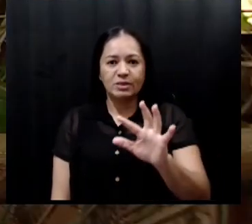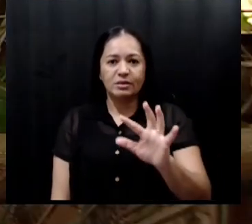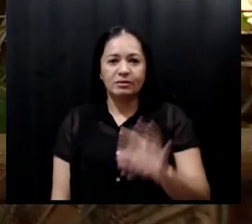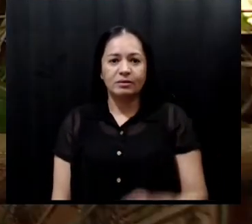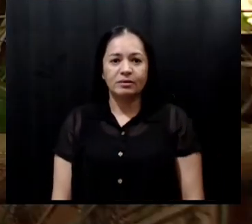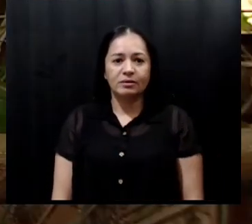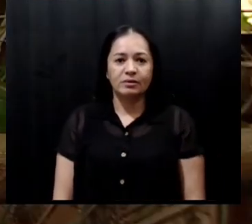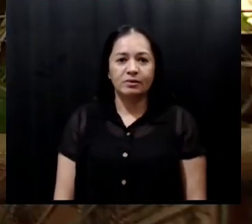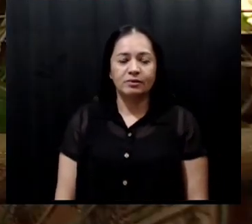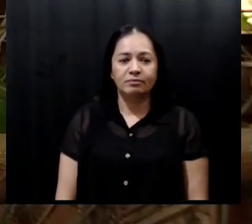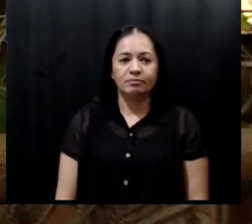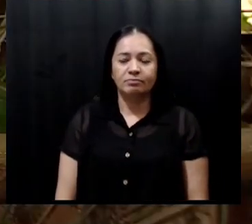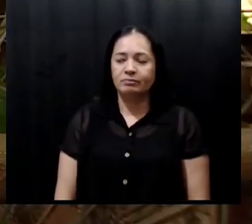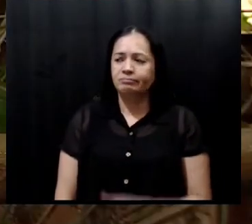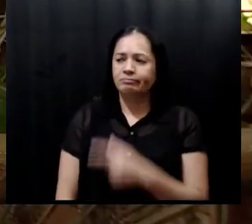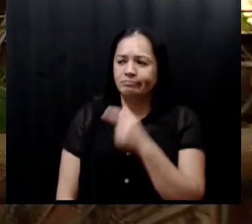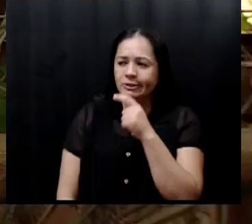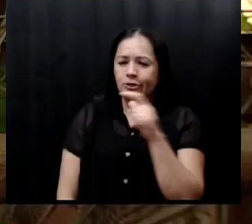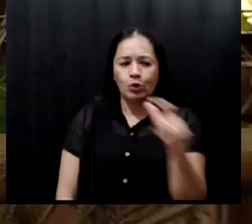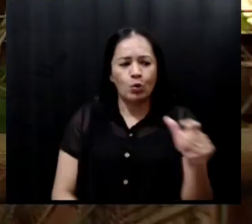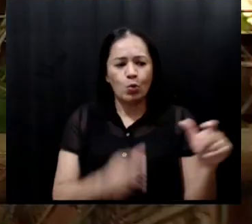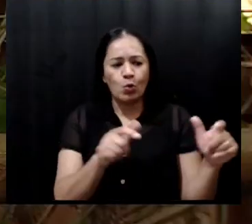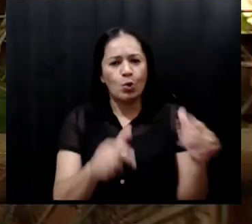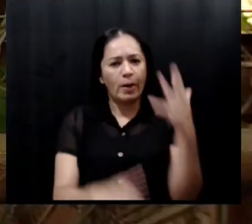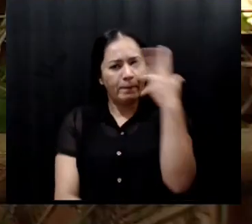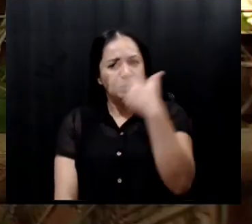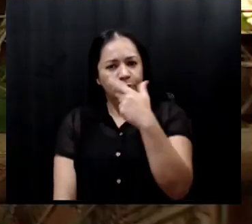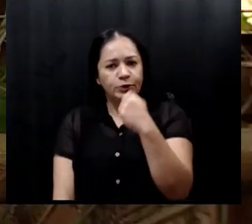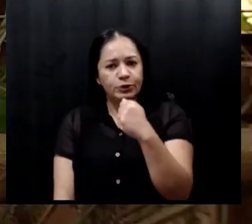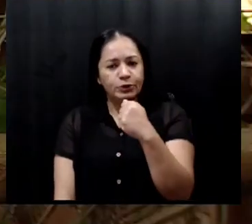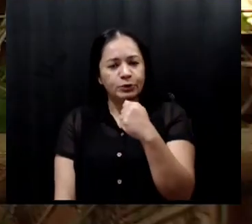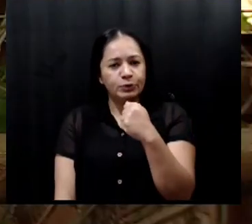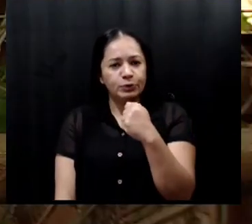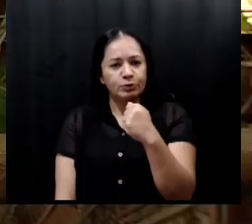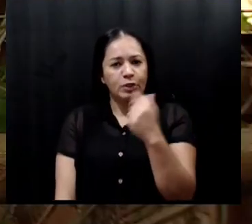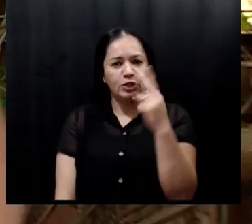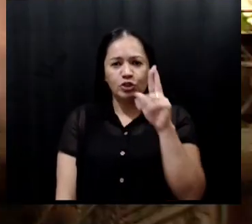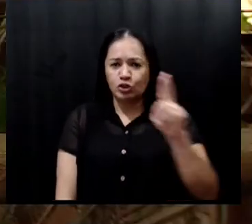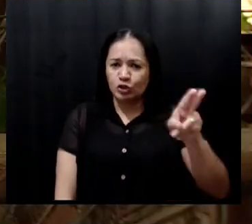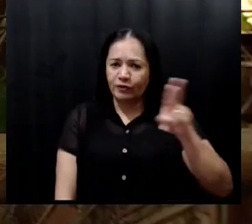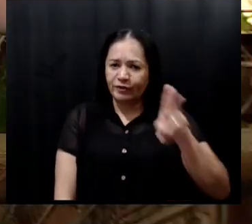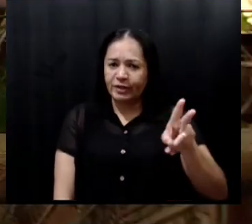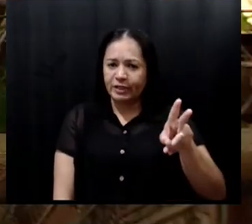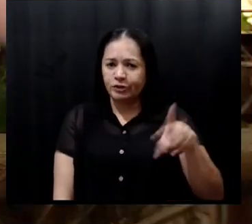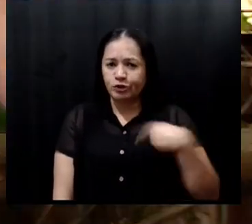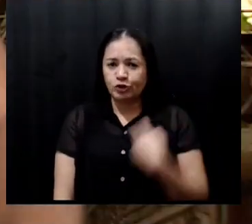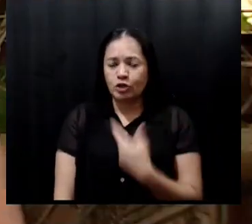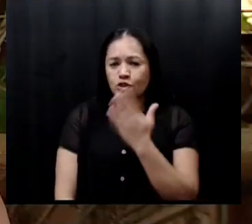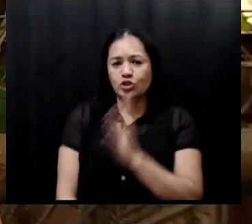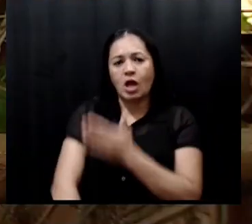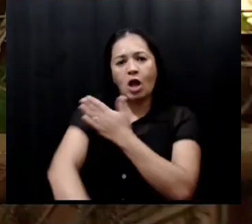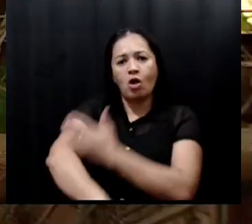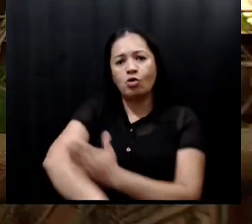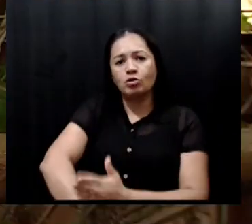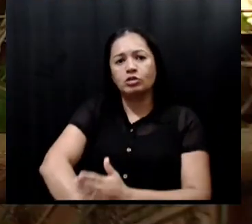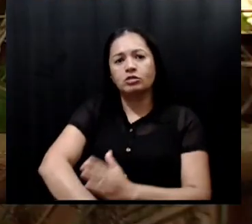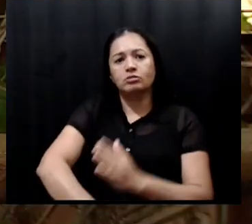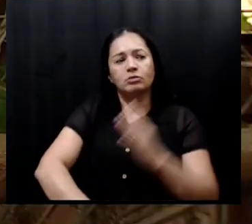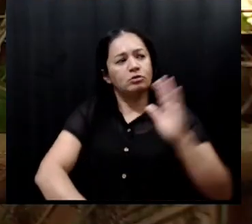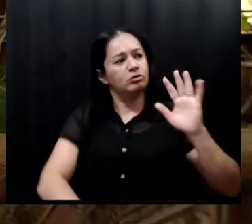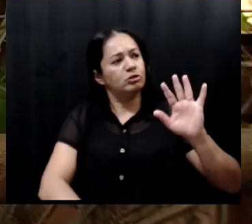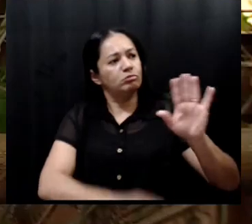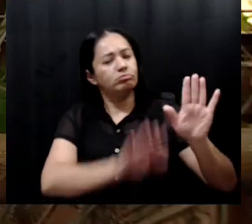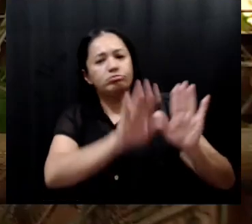pô, o espaço é bonito, é um terreno diferente do que a gente está habituado, né? Tinha toda essa parte da